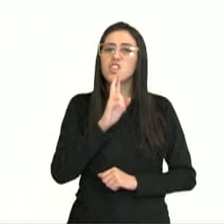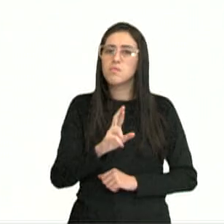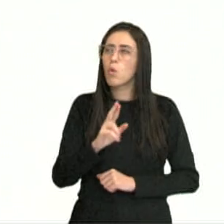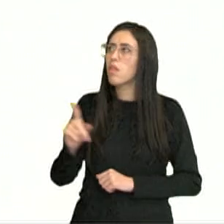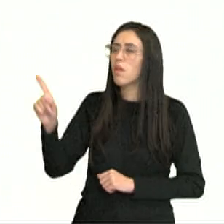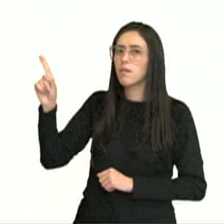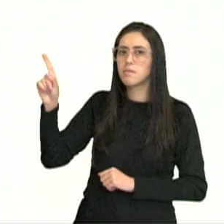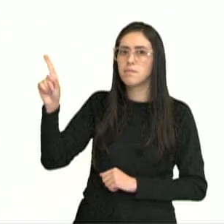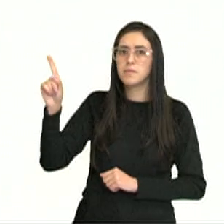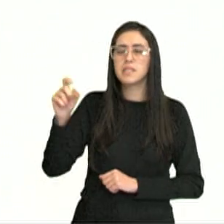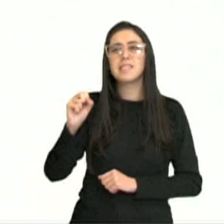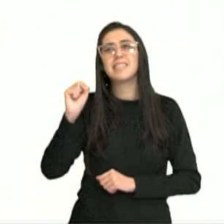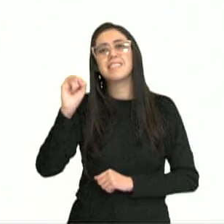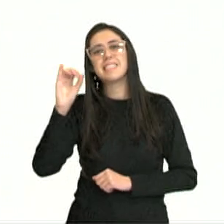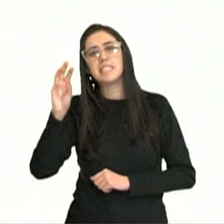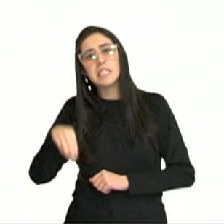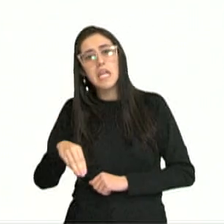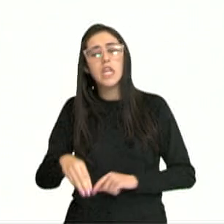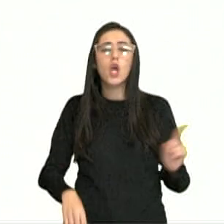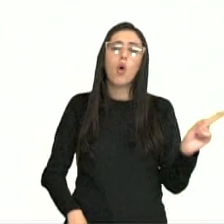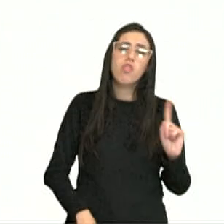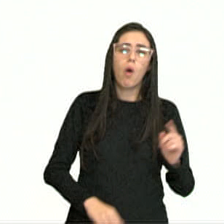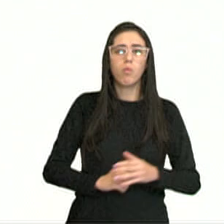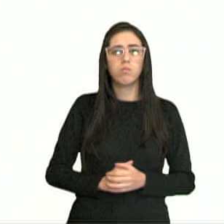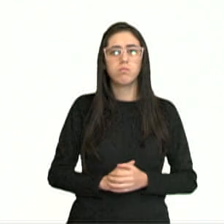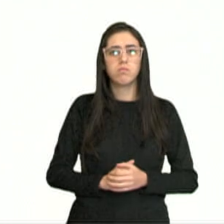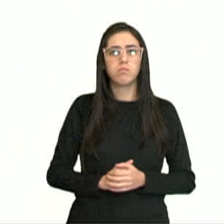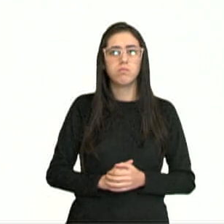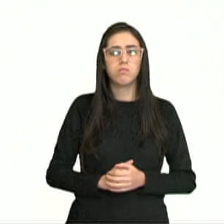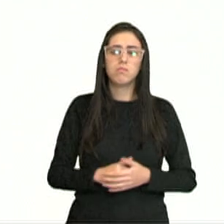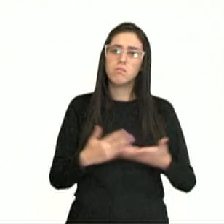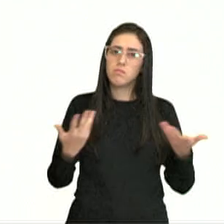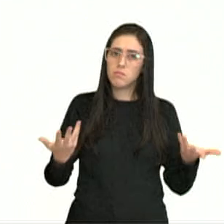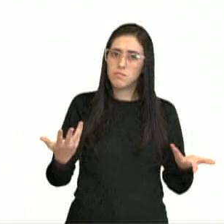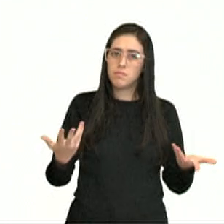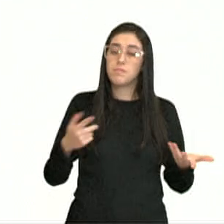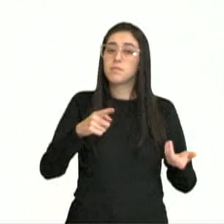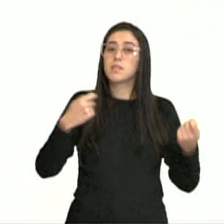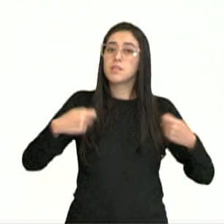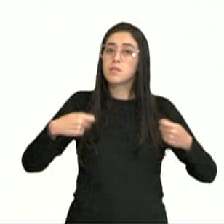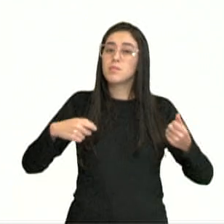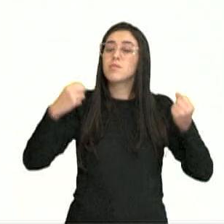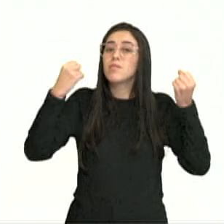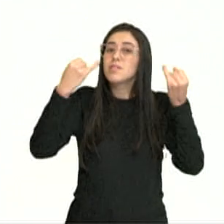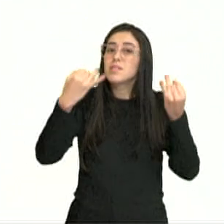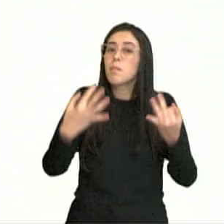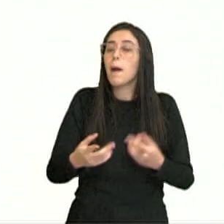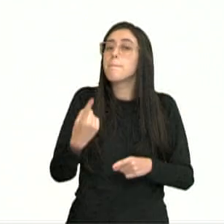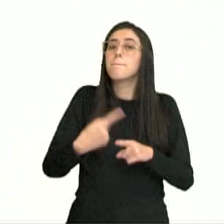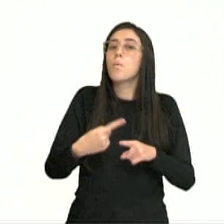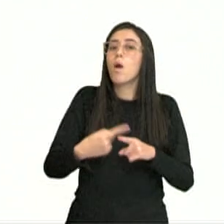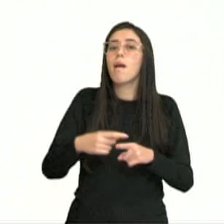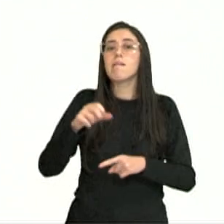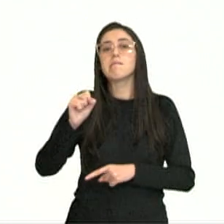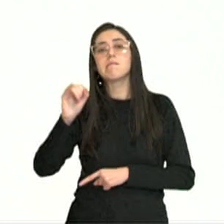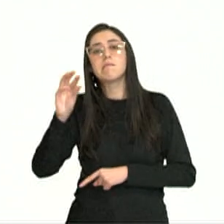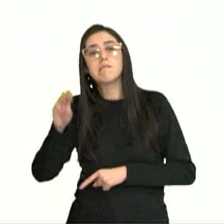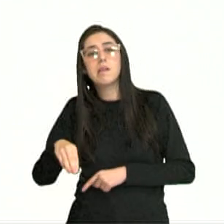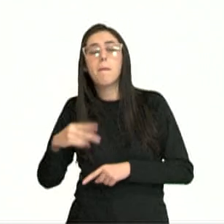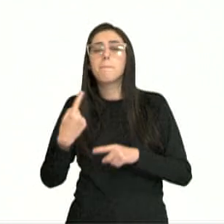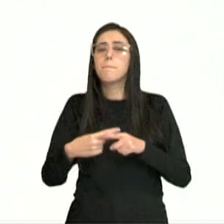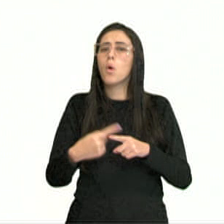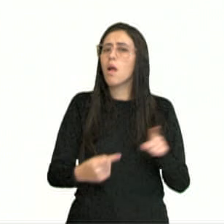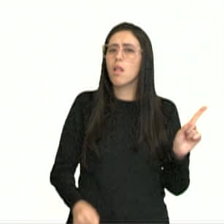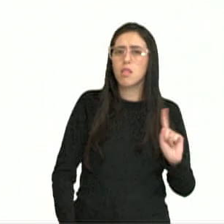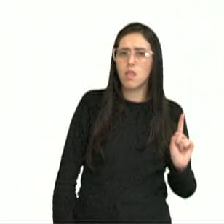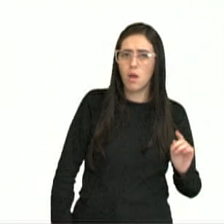mim, ah, sim ou não? Não, sim ou não? Sim, pode responder, mas você na sequência vai explicar por que sim ou por que